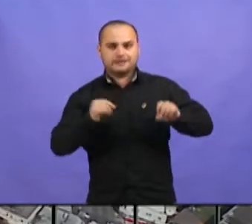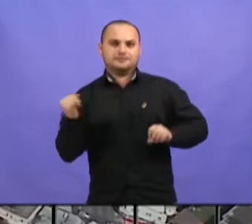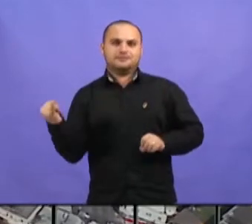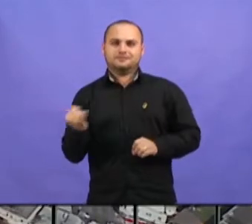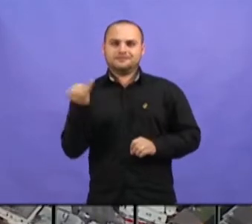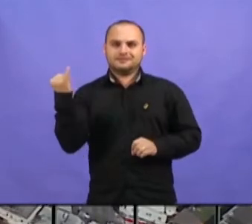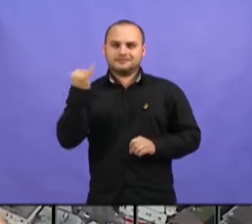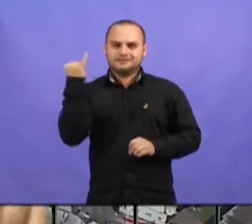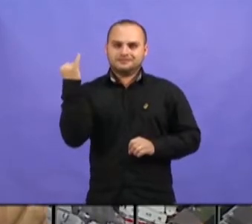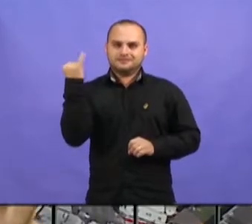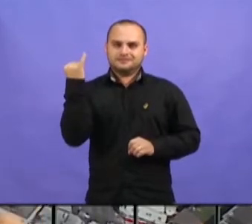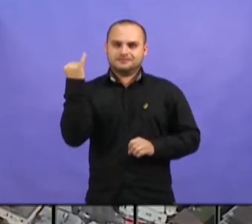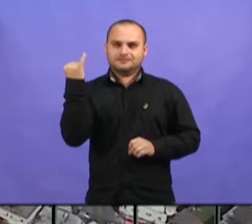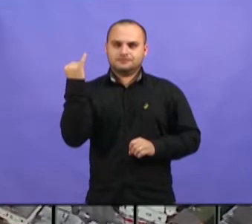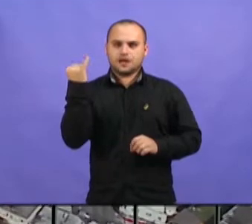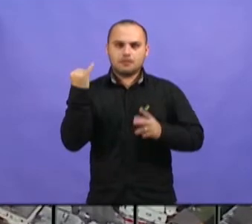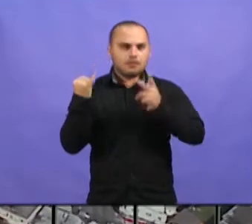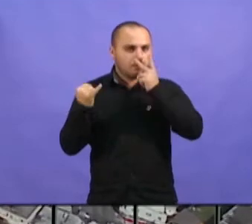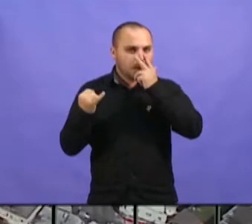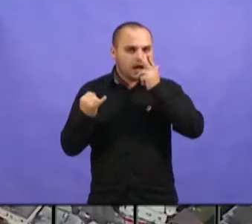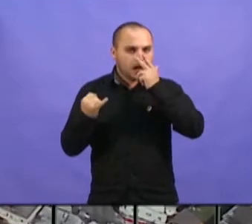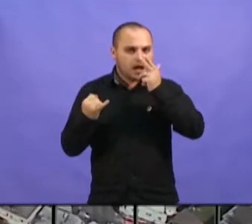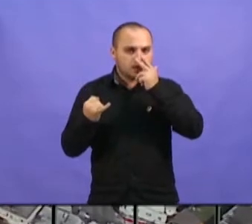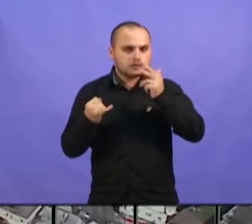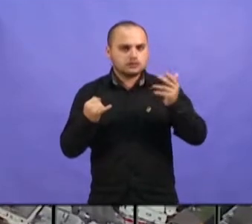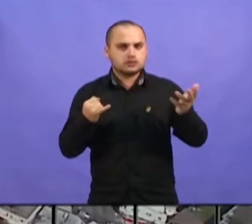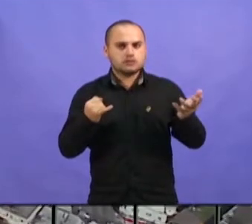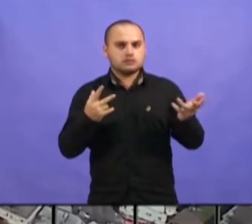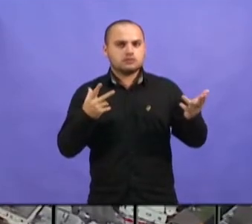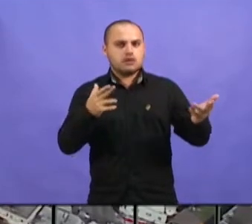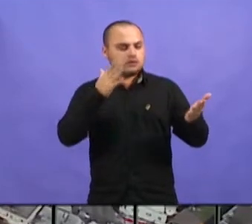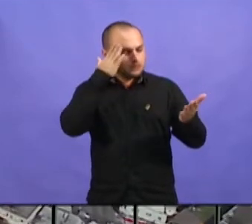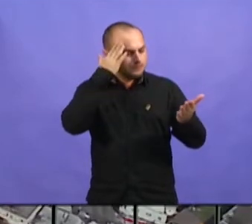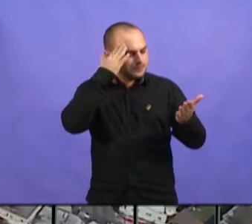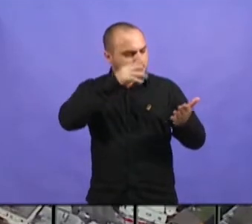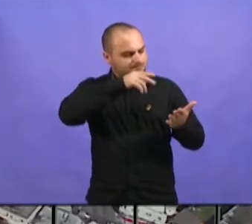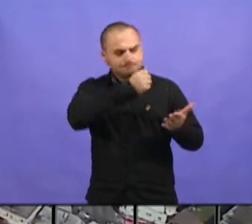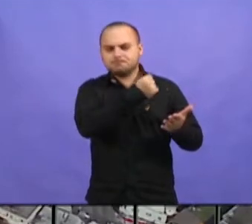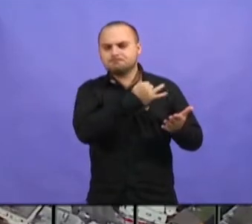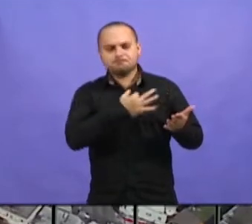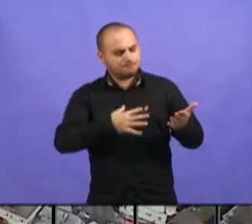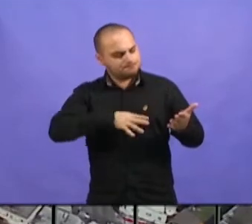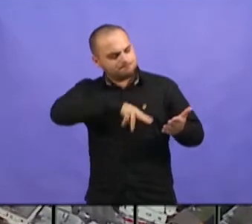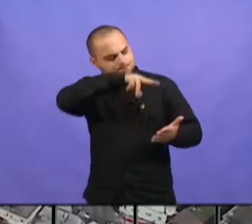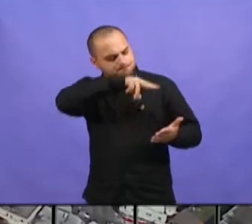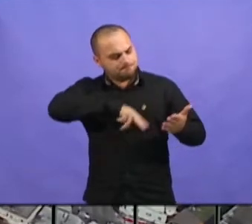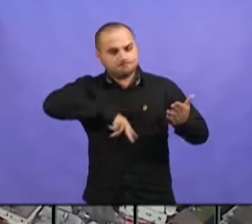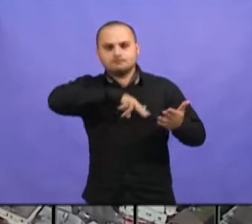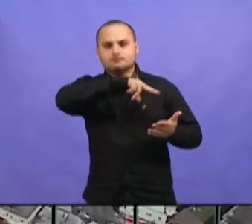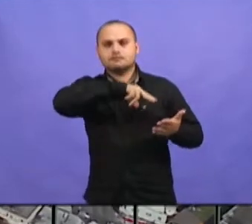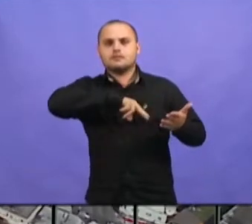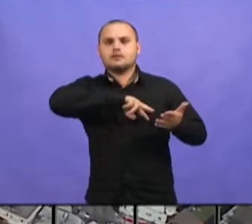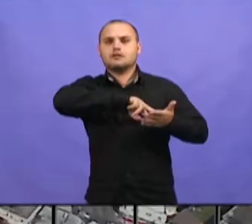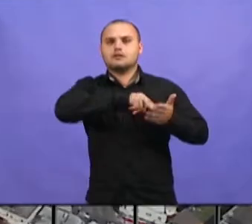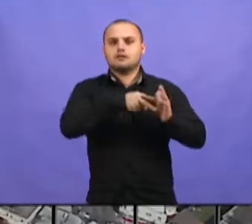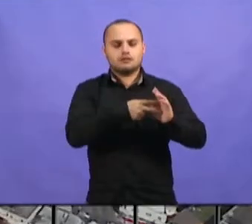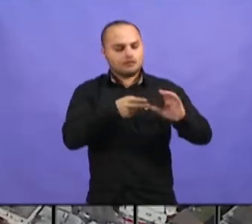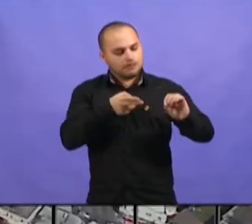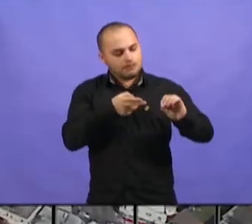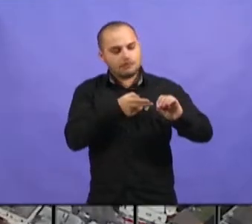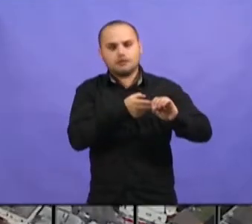como se a gente tivesse a leitura do valor, né? E agora com esse valor aqui, eu